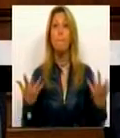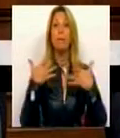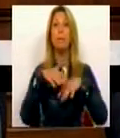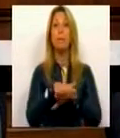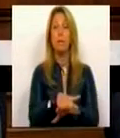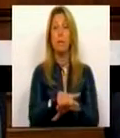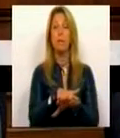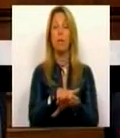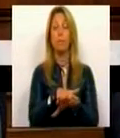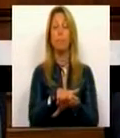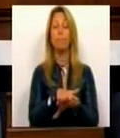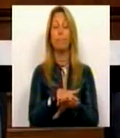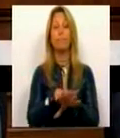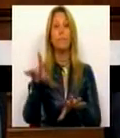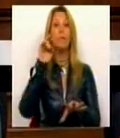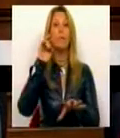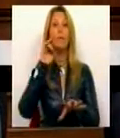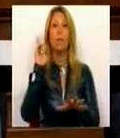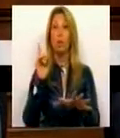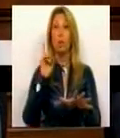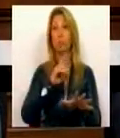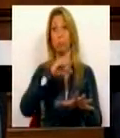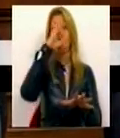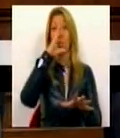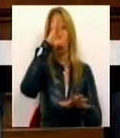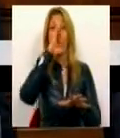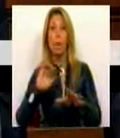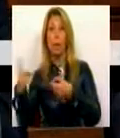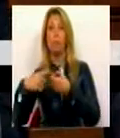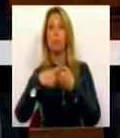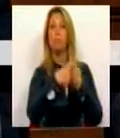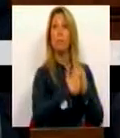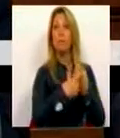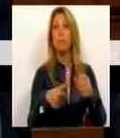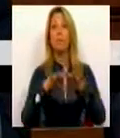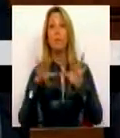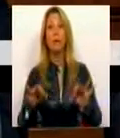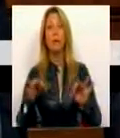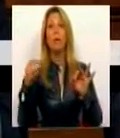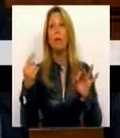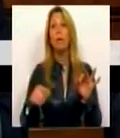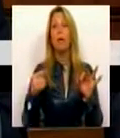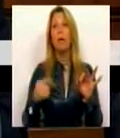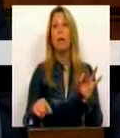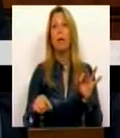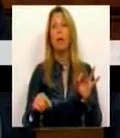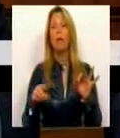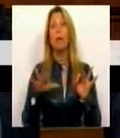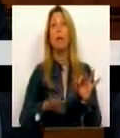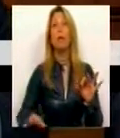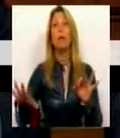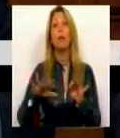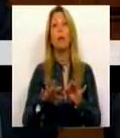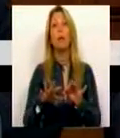integração da defesa dos Estados-membros, curiosamente com uma insistência particular na circunstância de